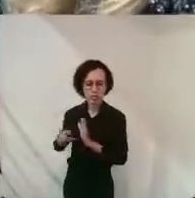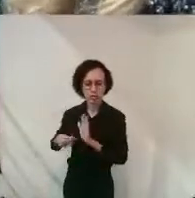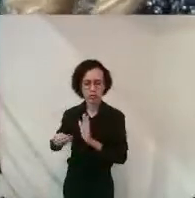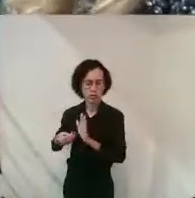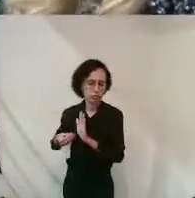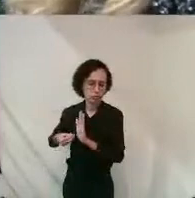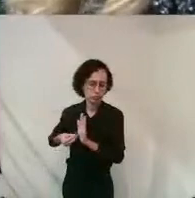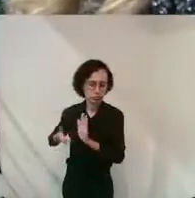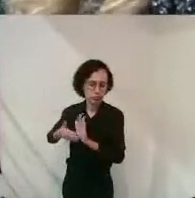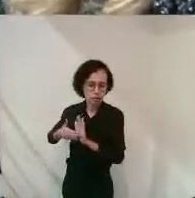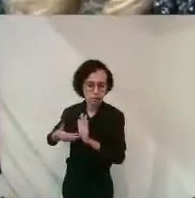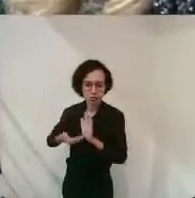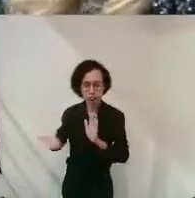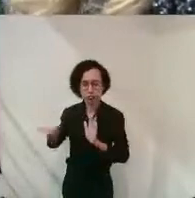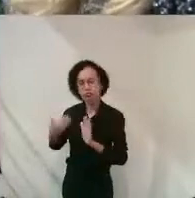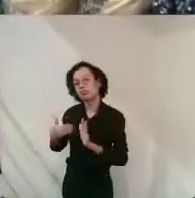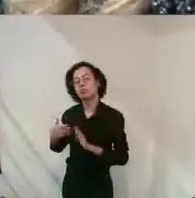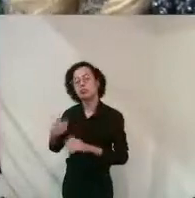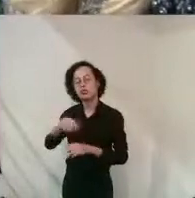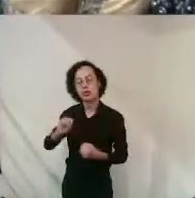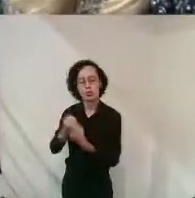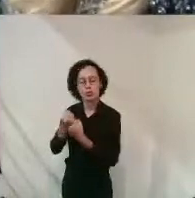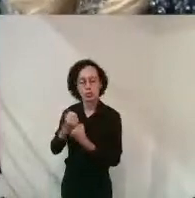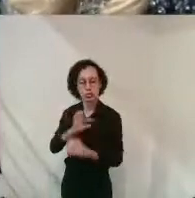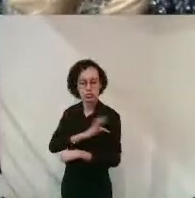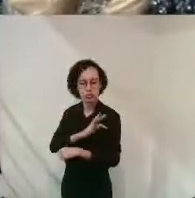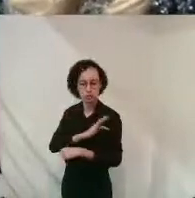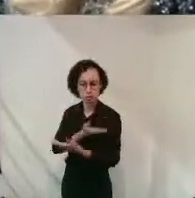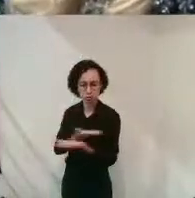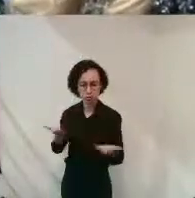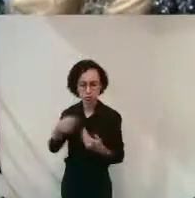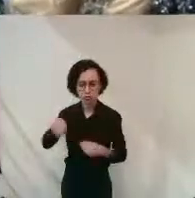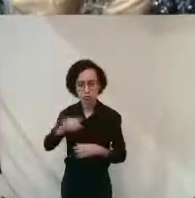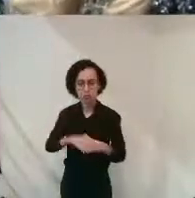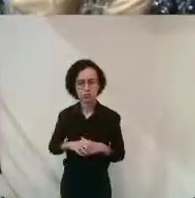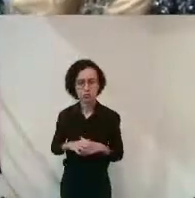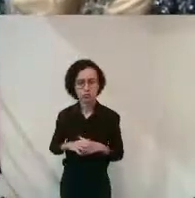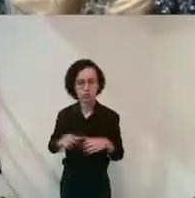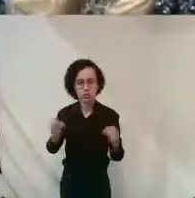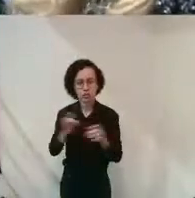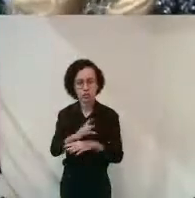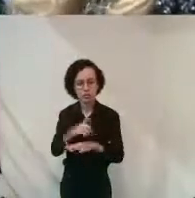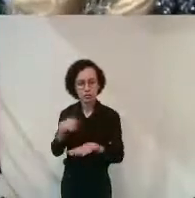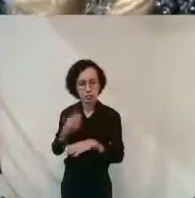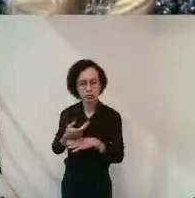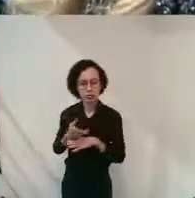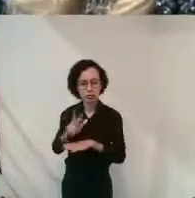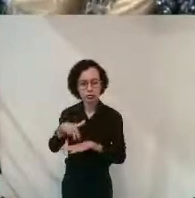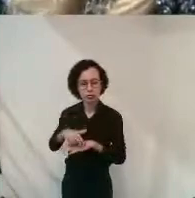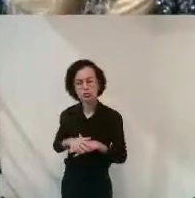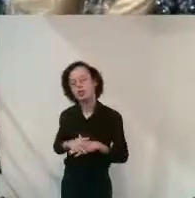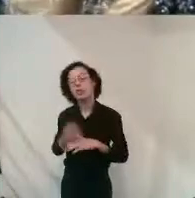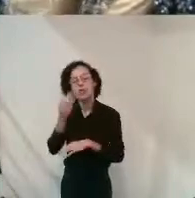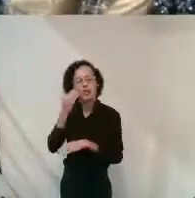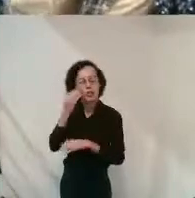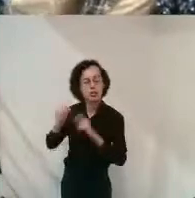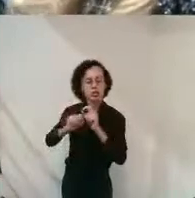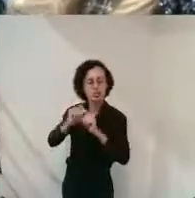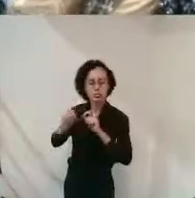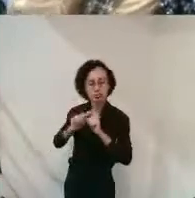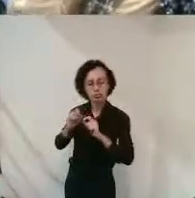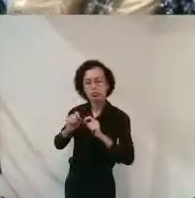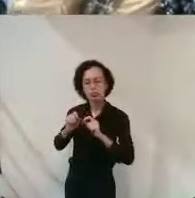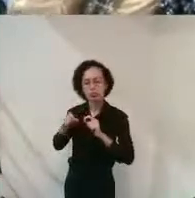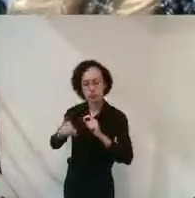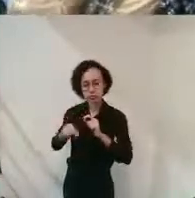de inspiração e de material de apoio técnico aos colegas. E concluindo já a nossa fala, a gente entende que com essas premissas